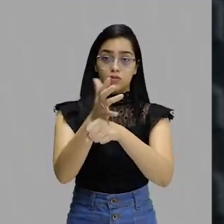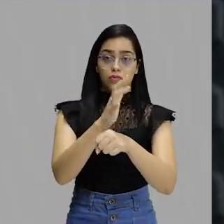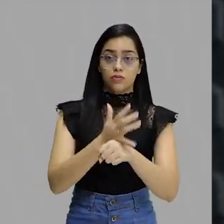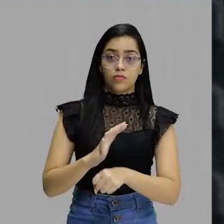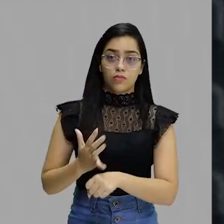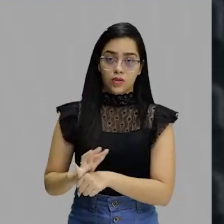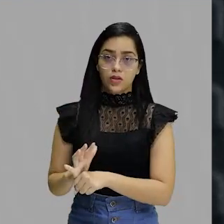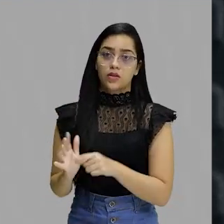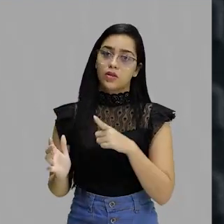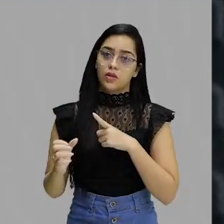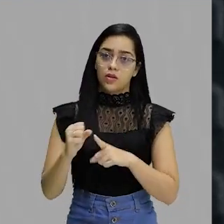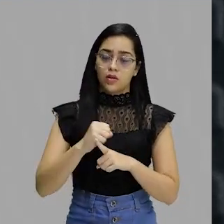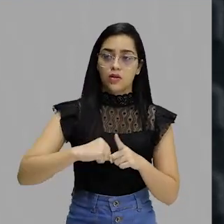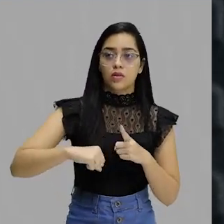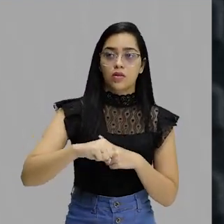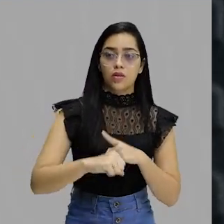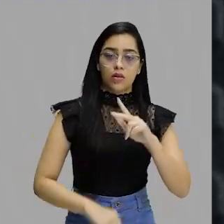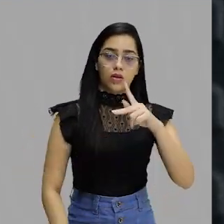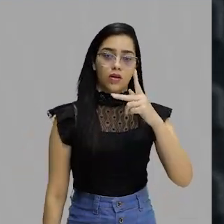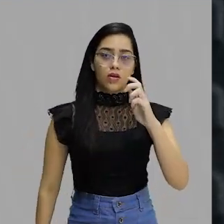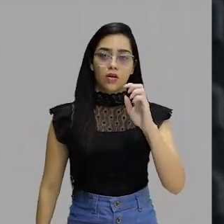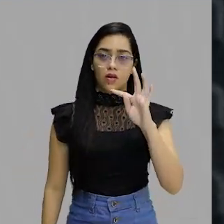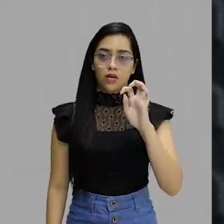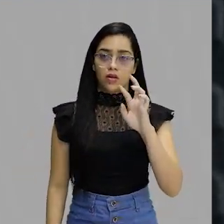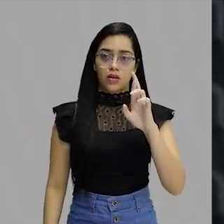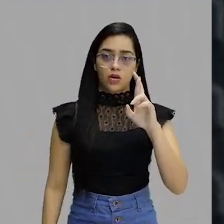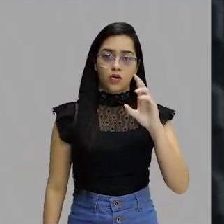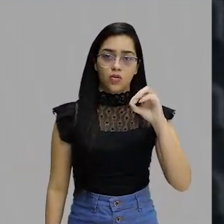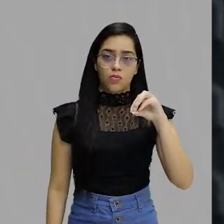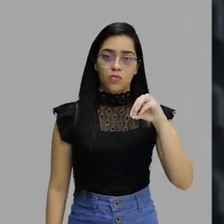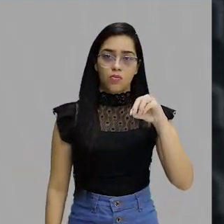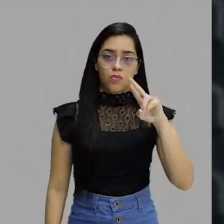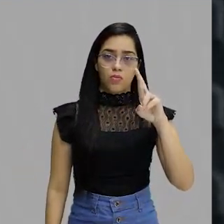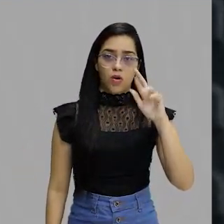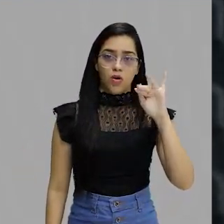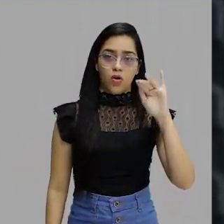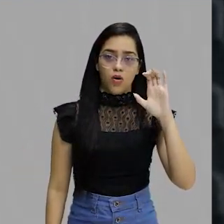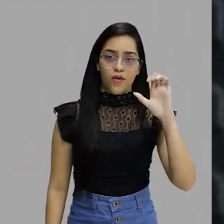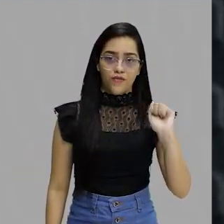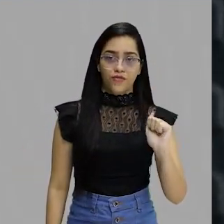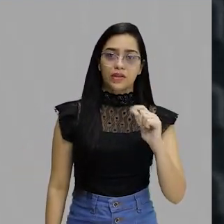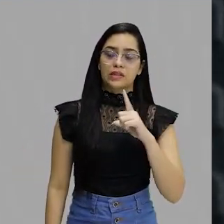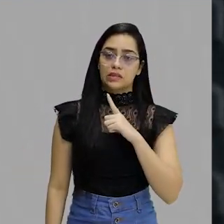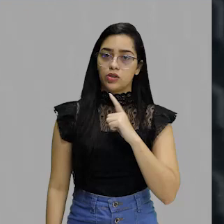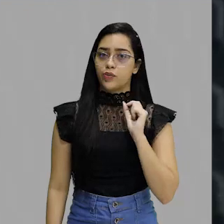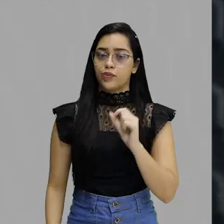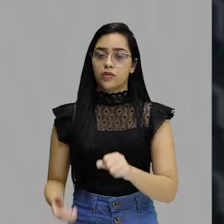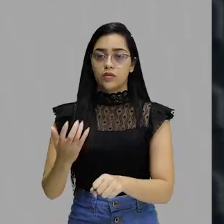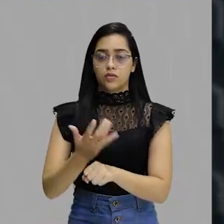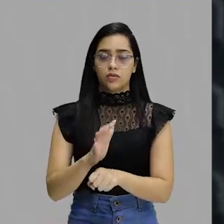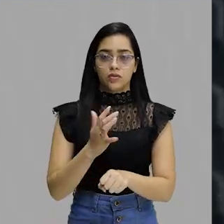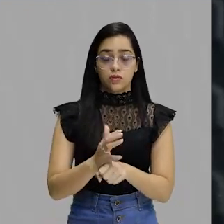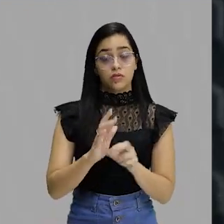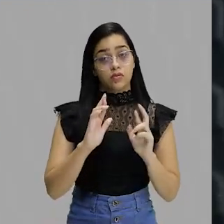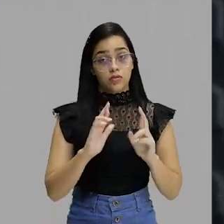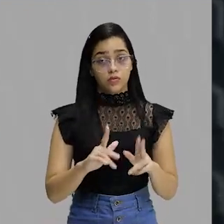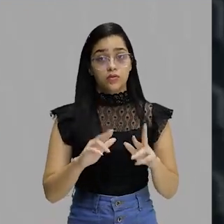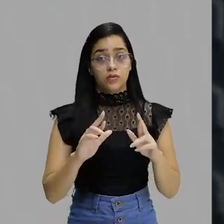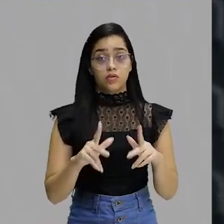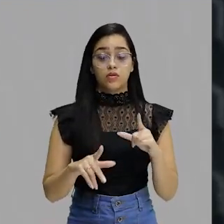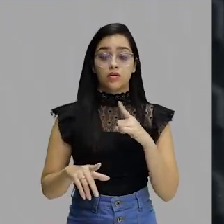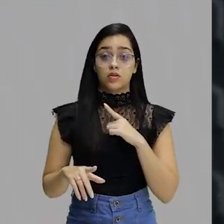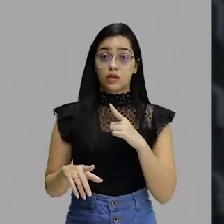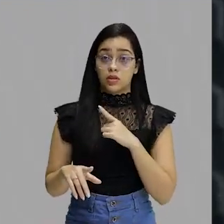elas. É uma sociedade heteromórfica. Ou seja, os indivíduos que exercem funções diferentes têm